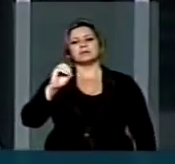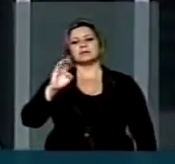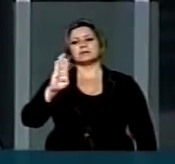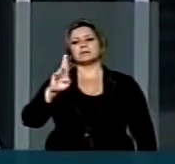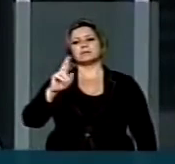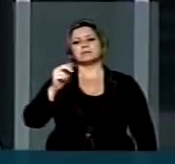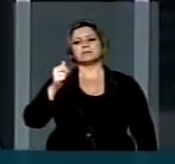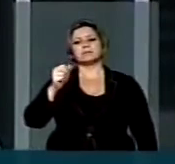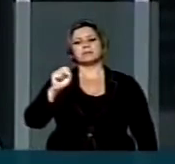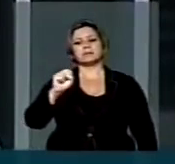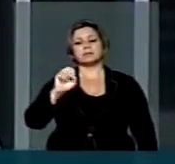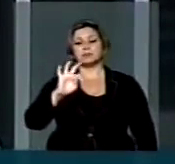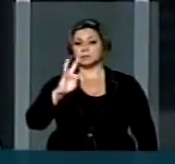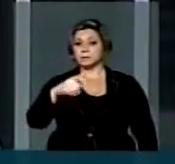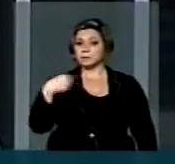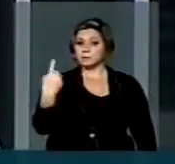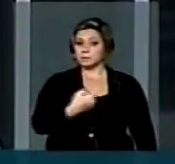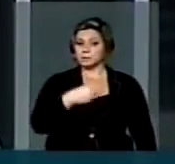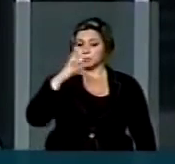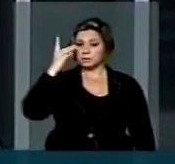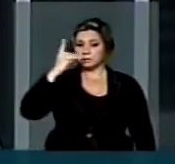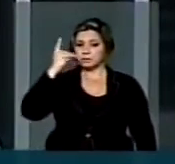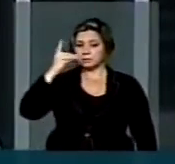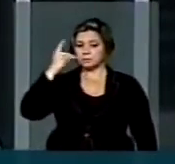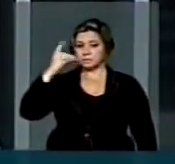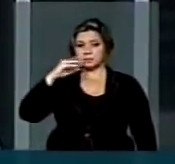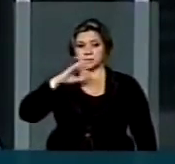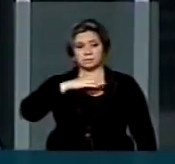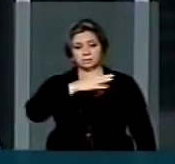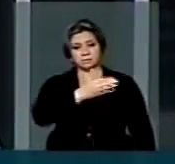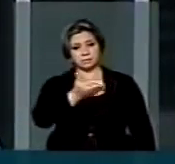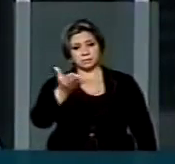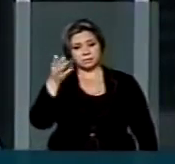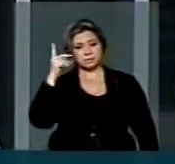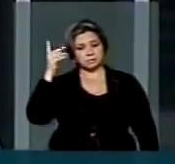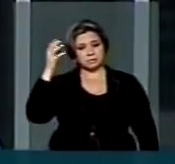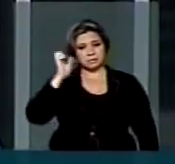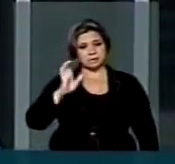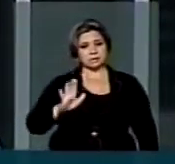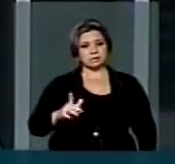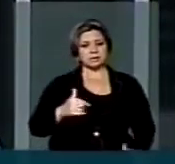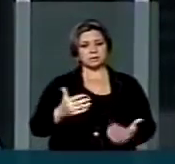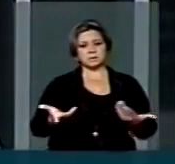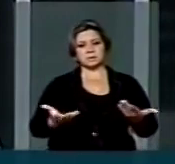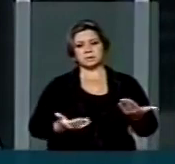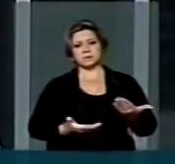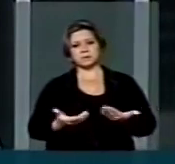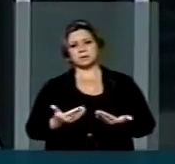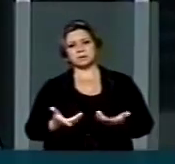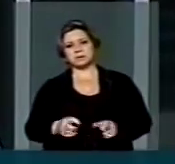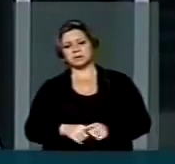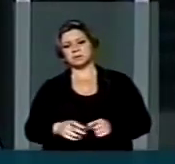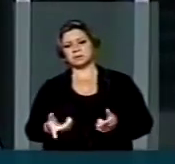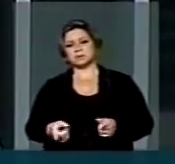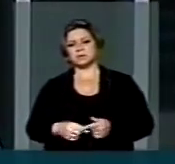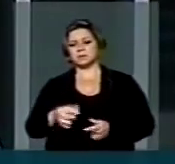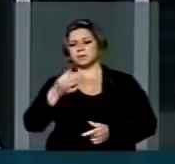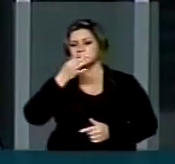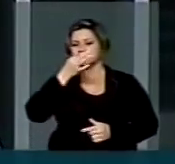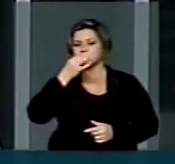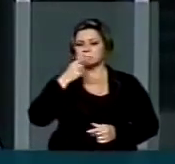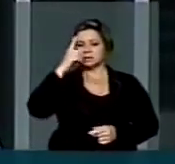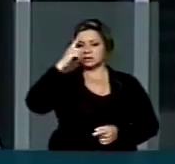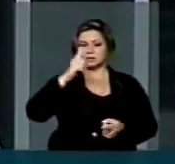Todos nós, parlamentares brasileiros, independente da sua função, se é situação ou